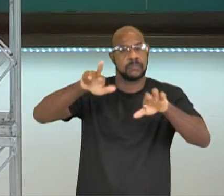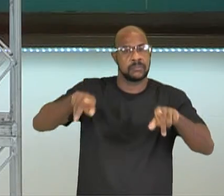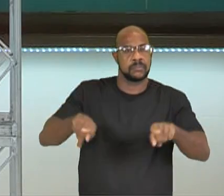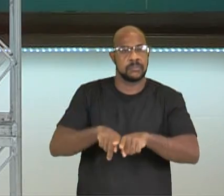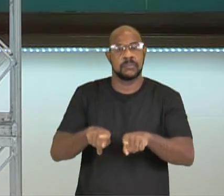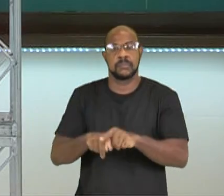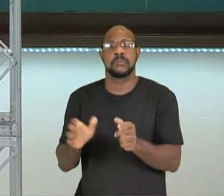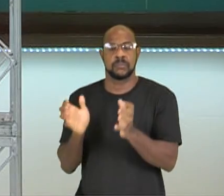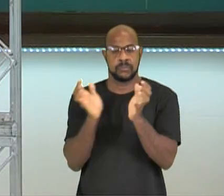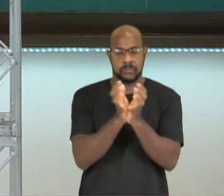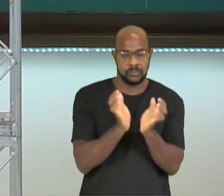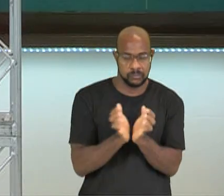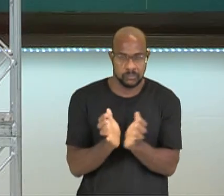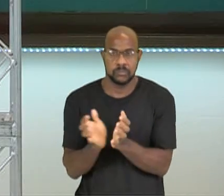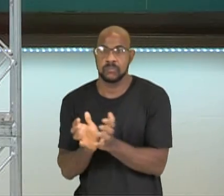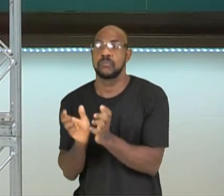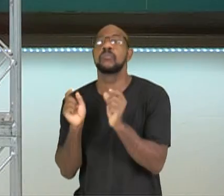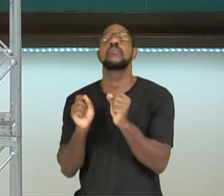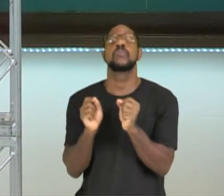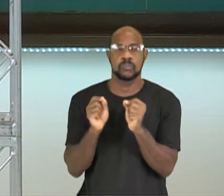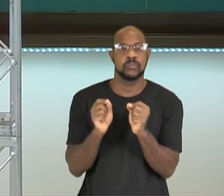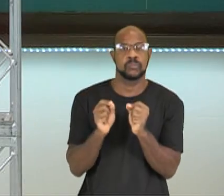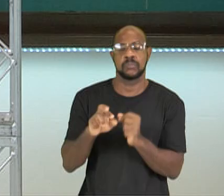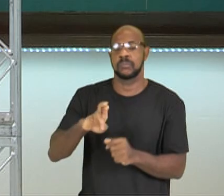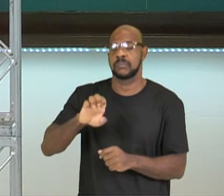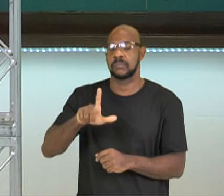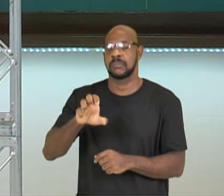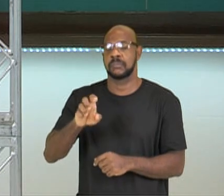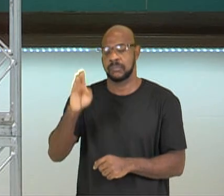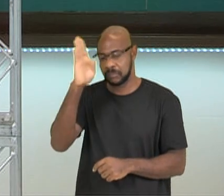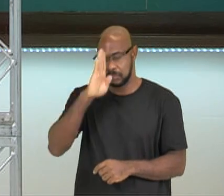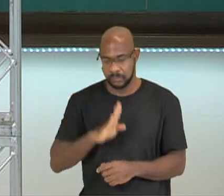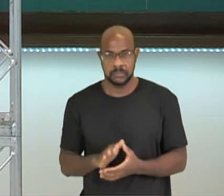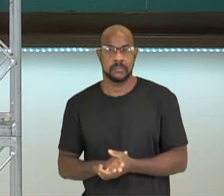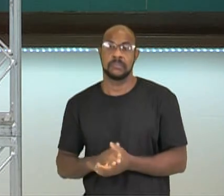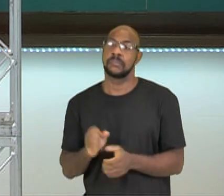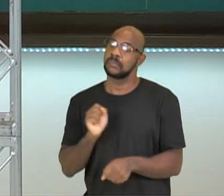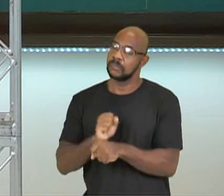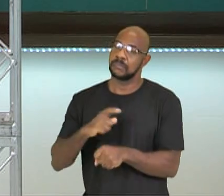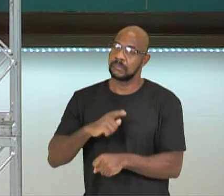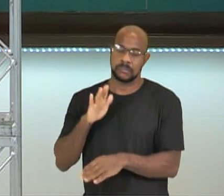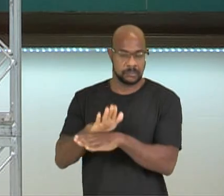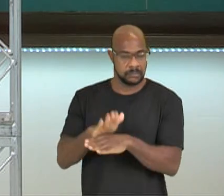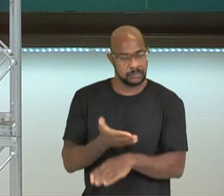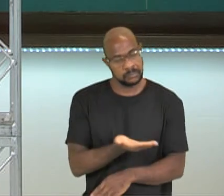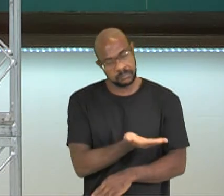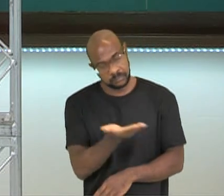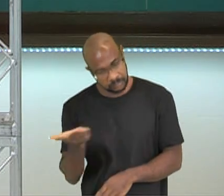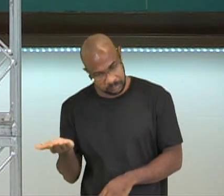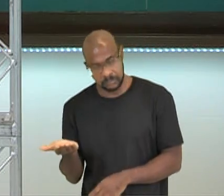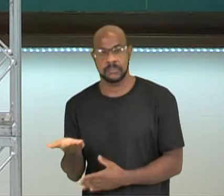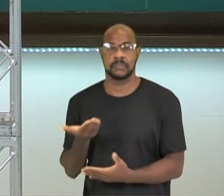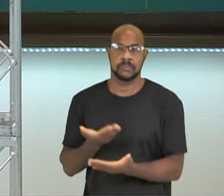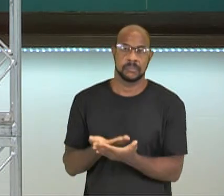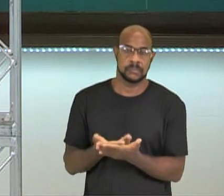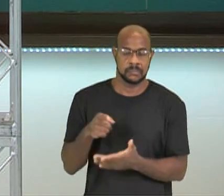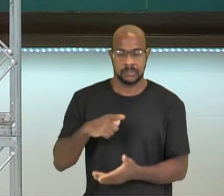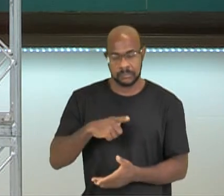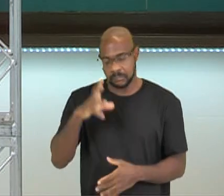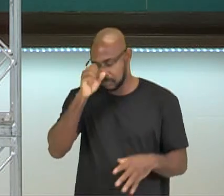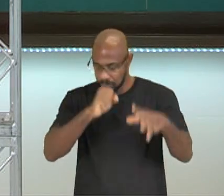e a classificação do relevo brasileiro. Eu espero ter contribuído na aula de hoje com vocês, que vocês tenham